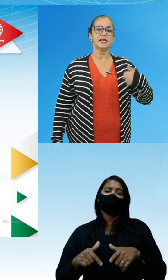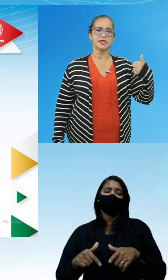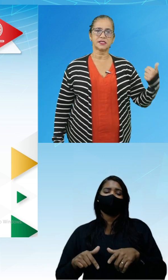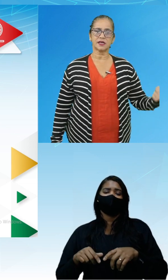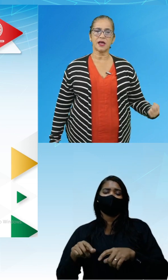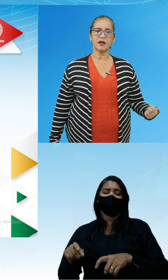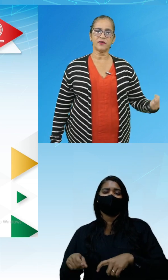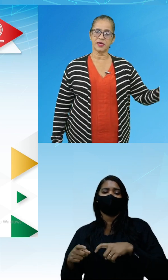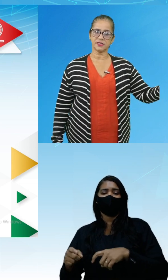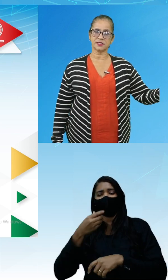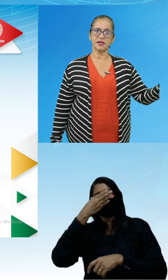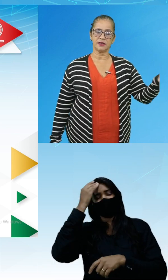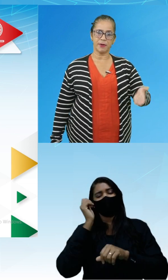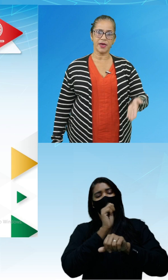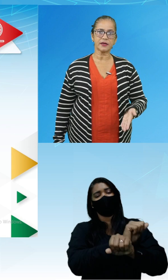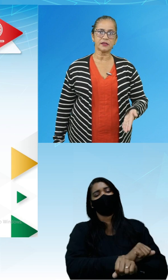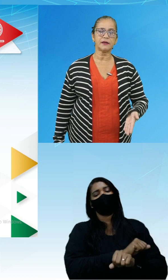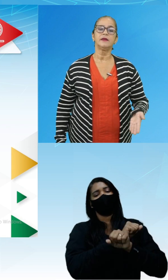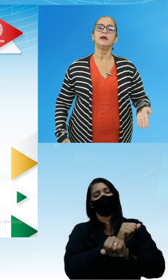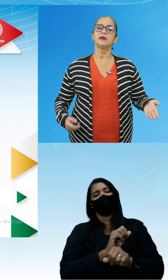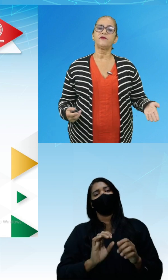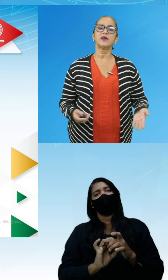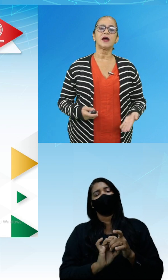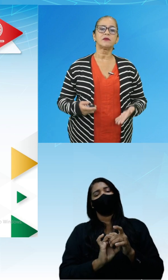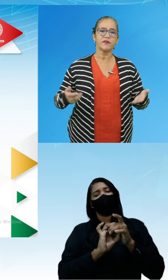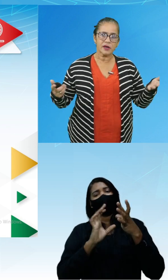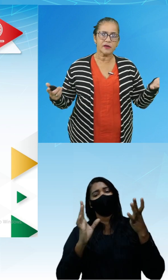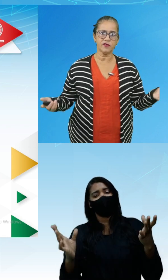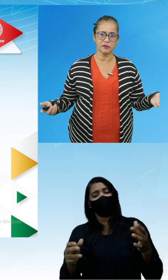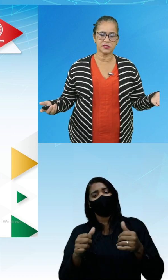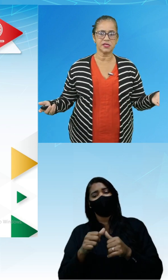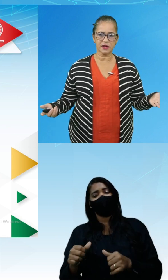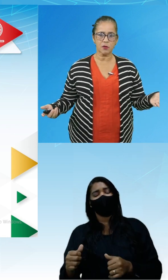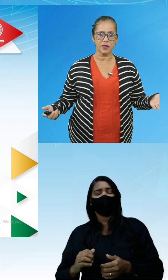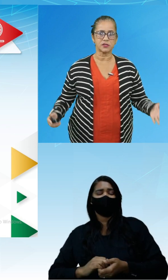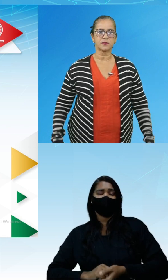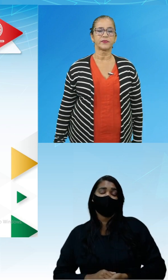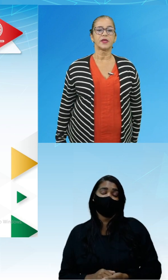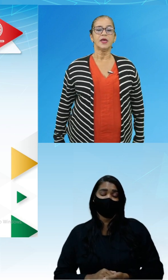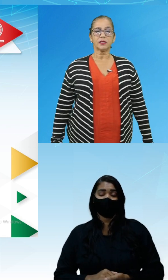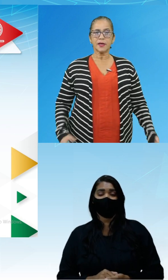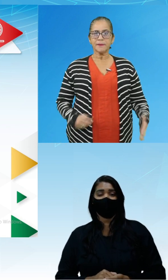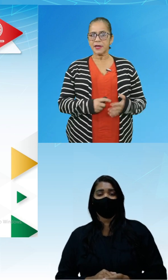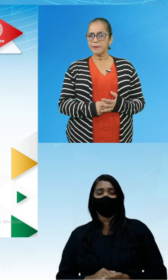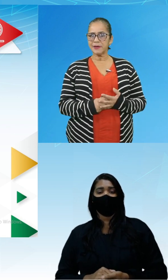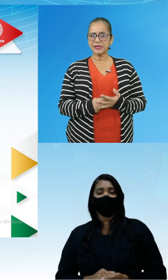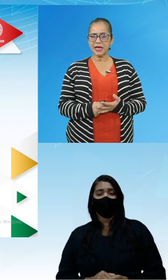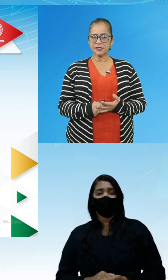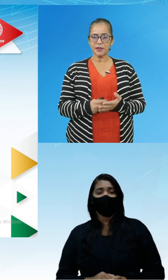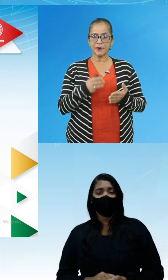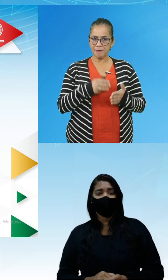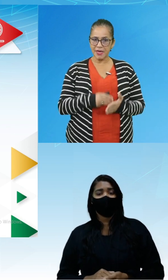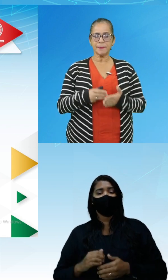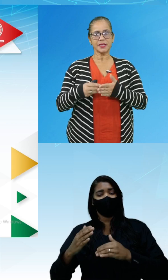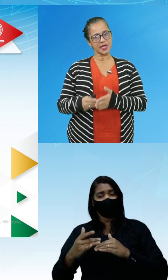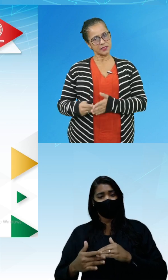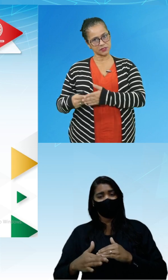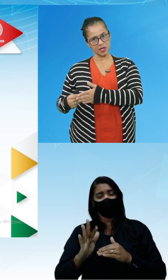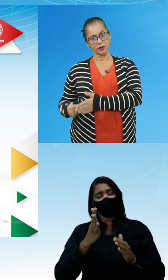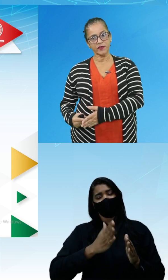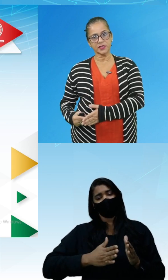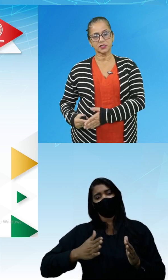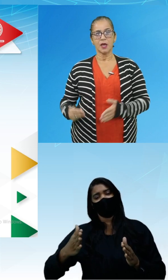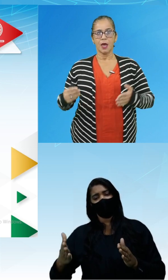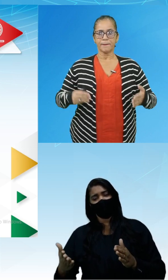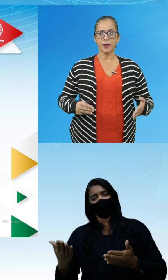obra escrava, recém-liberta, que ficaram a ver navios, literalmente. Então, na primeira metade do